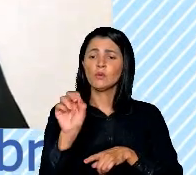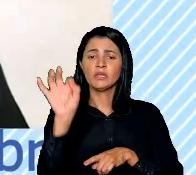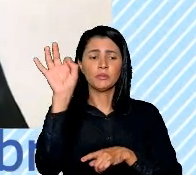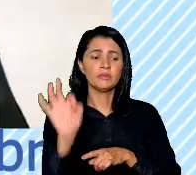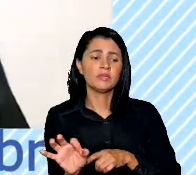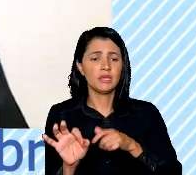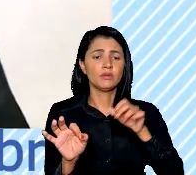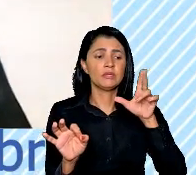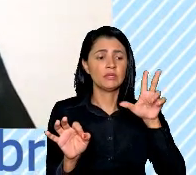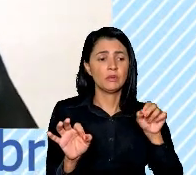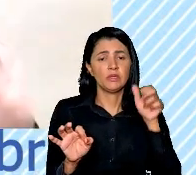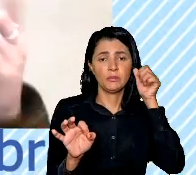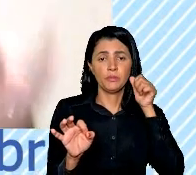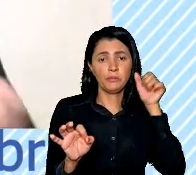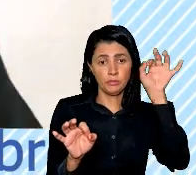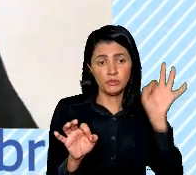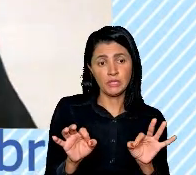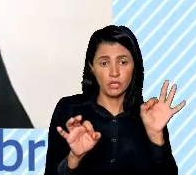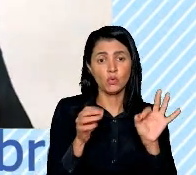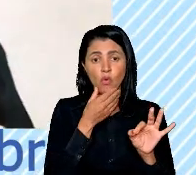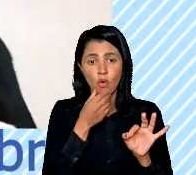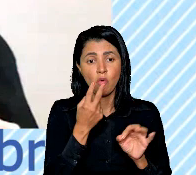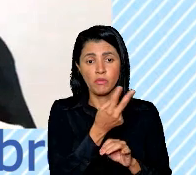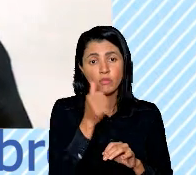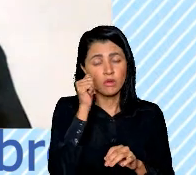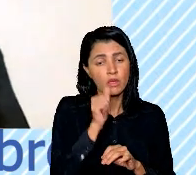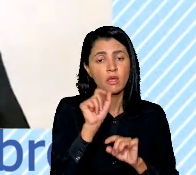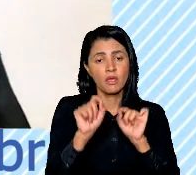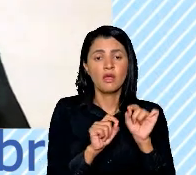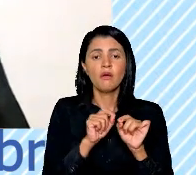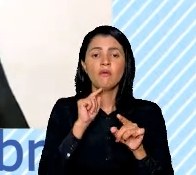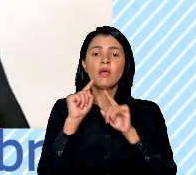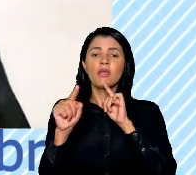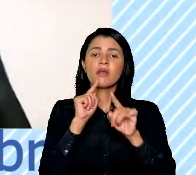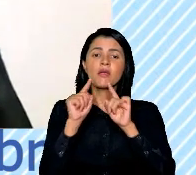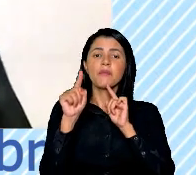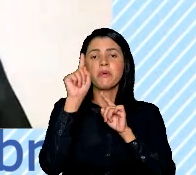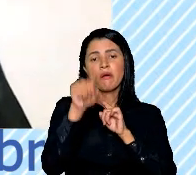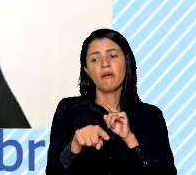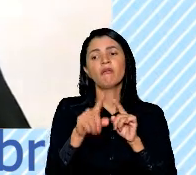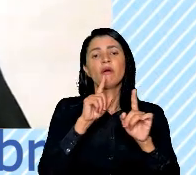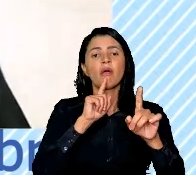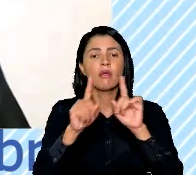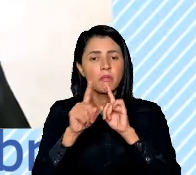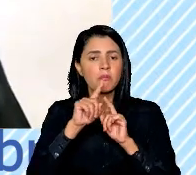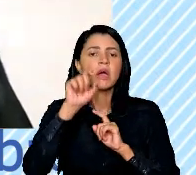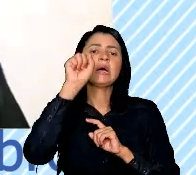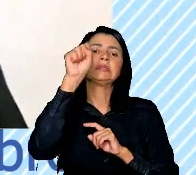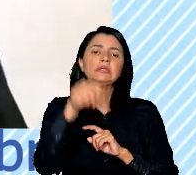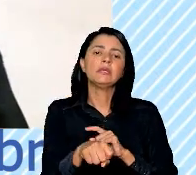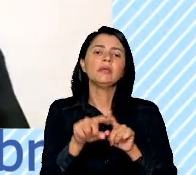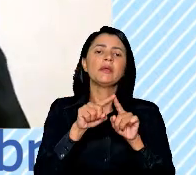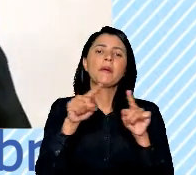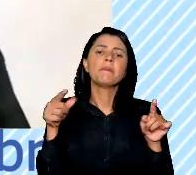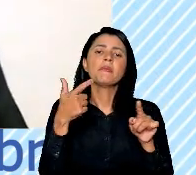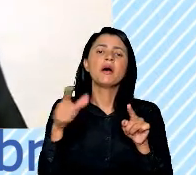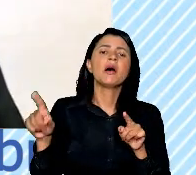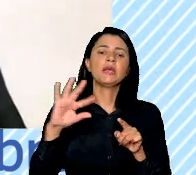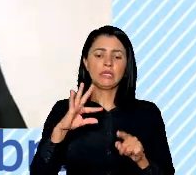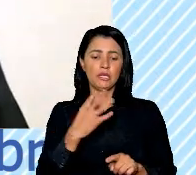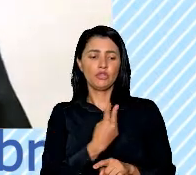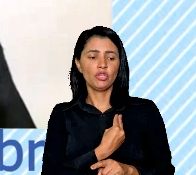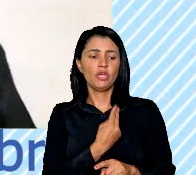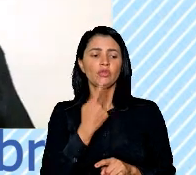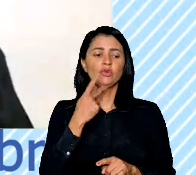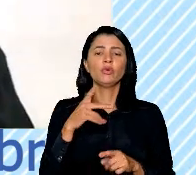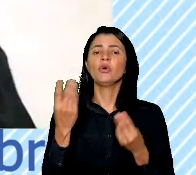mulheres, 50% de homens, vão reclamar, como o Ricardo colocou, bom, mas e a questão dos transgêneros e